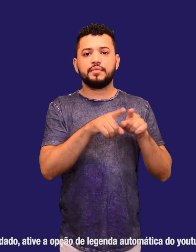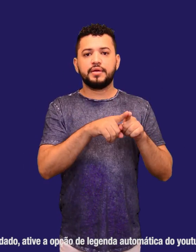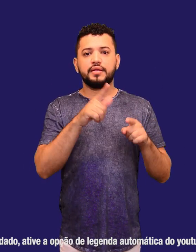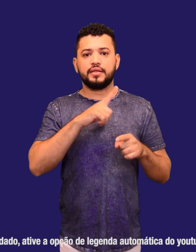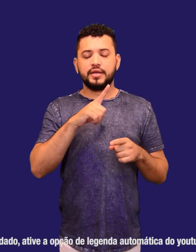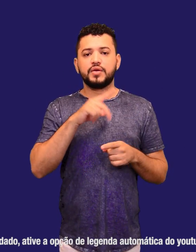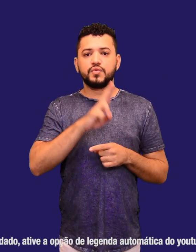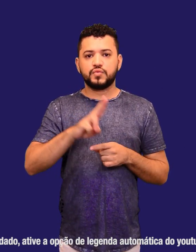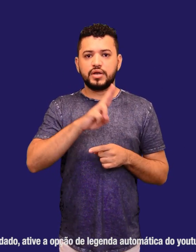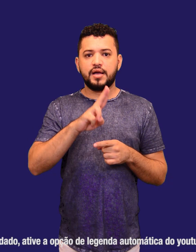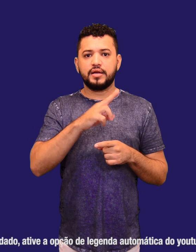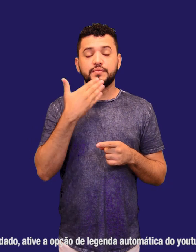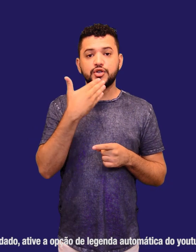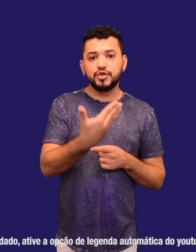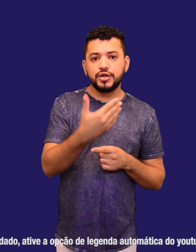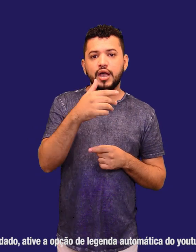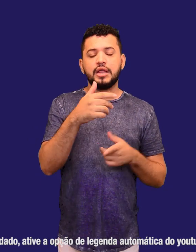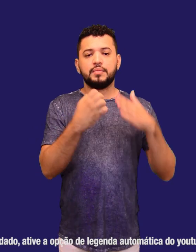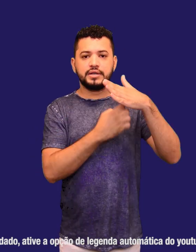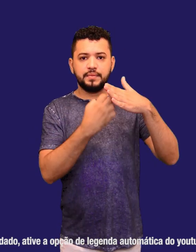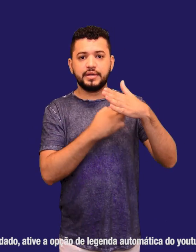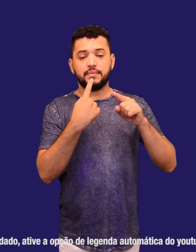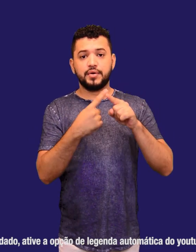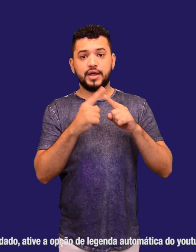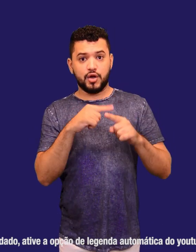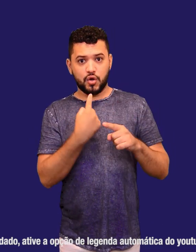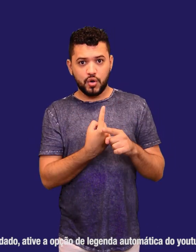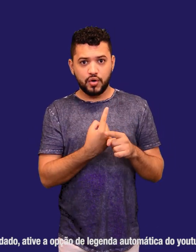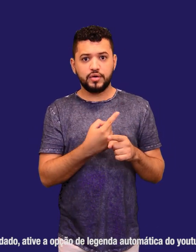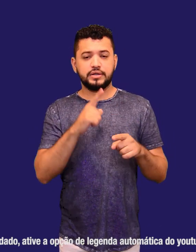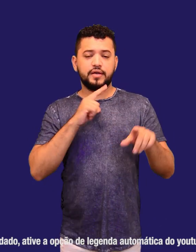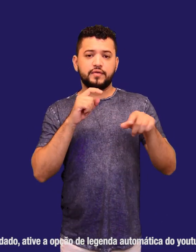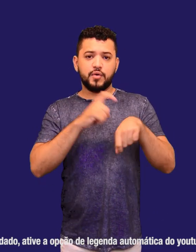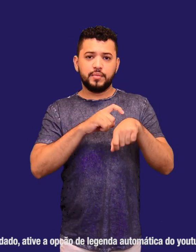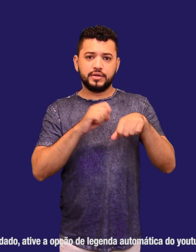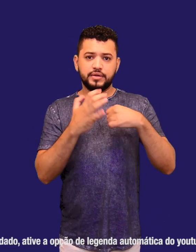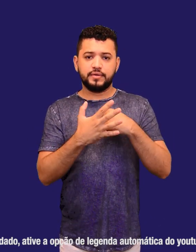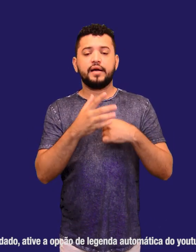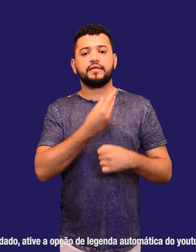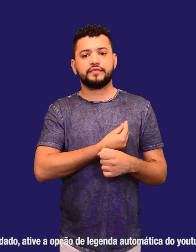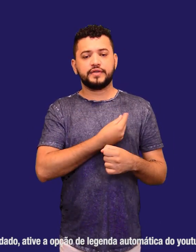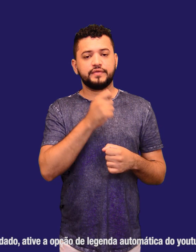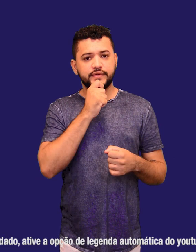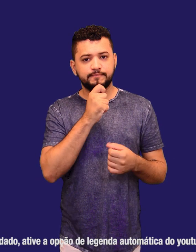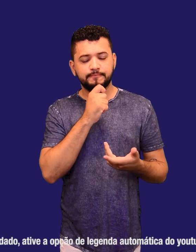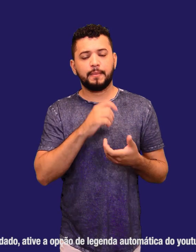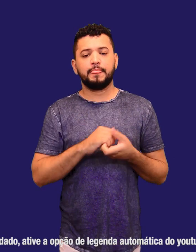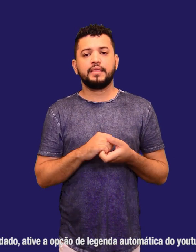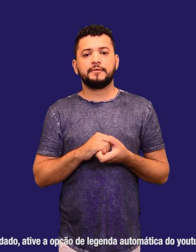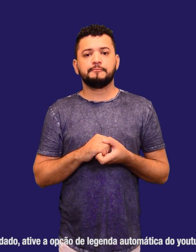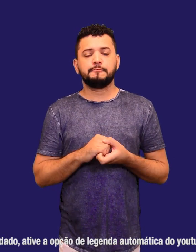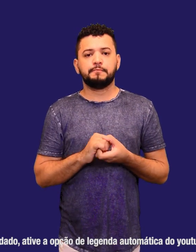requisito muito solicitado pelas empresas. Afinal, a gente passou por um período pandêmico, a gente está passando ainda, né?